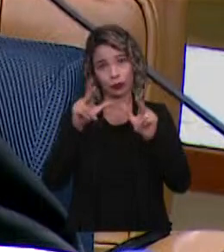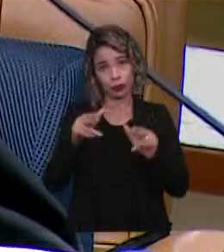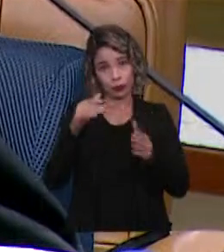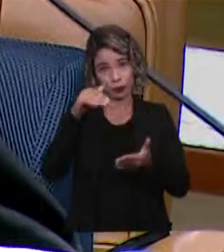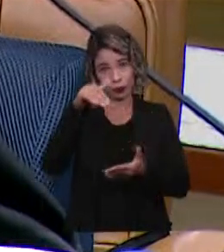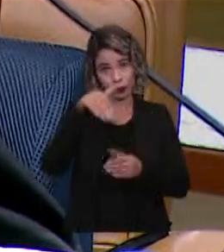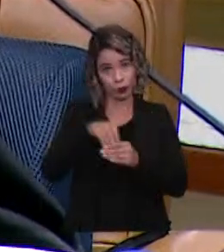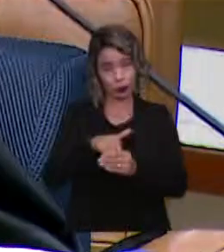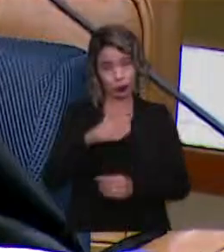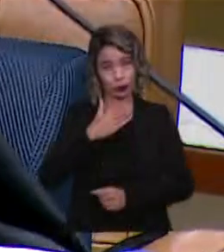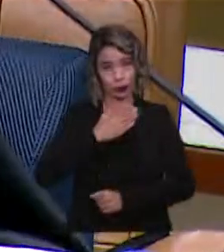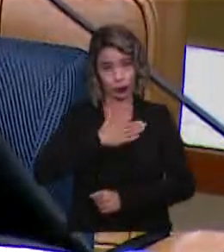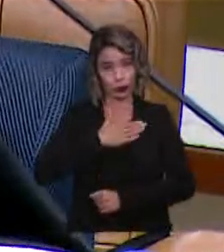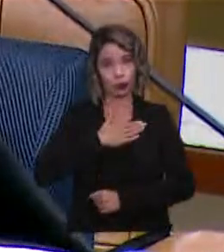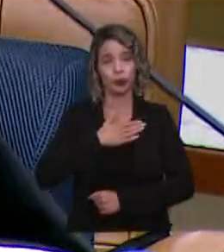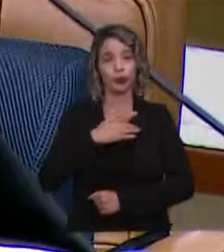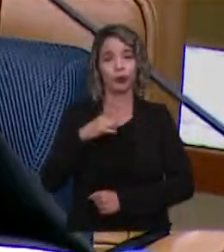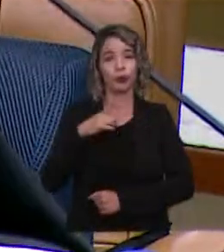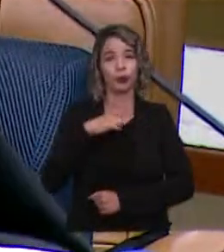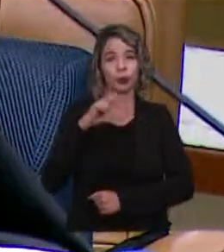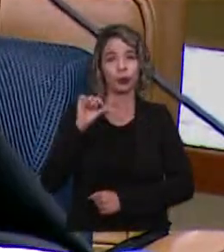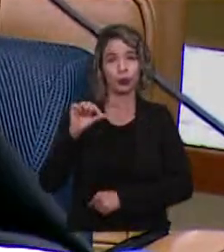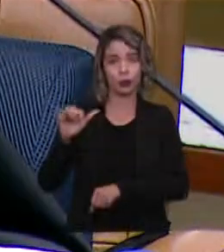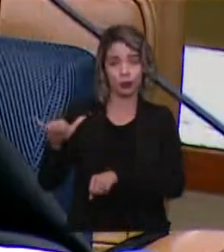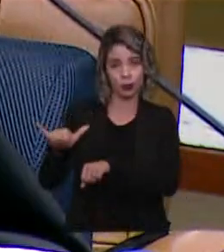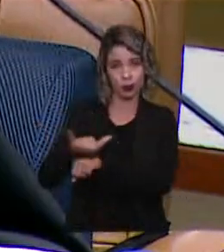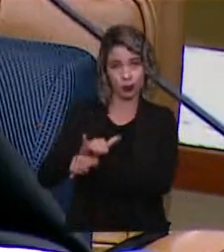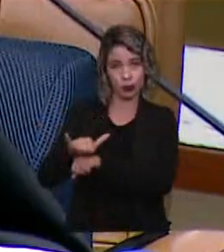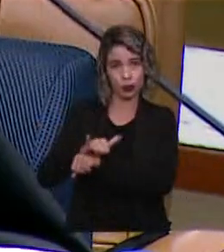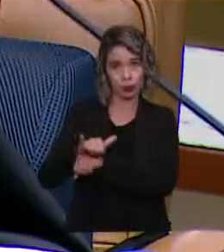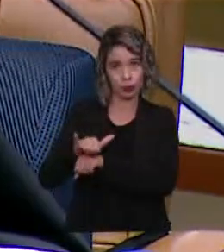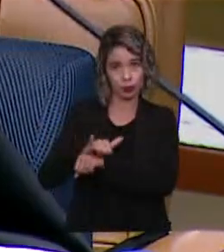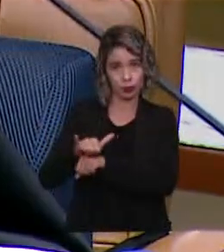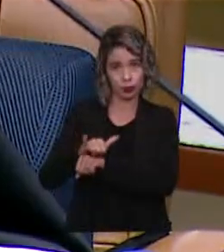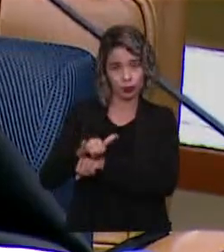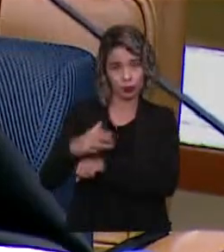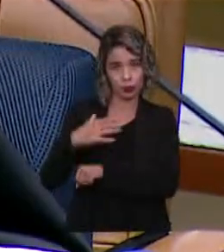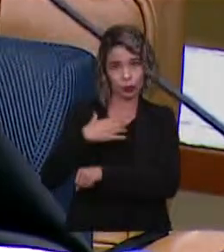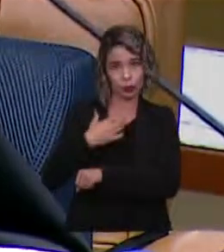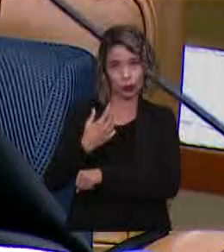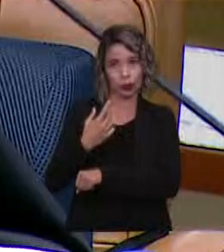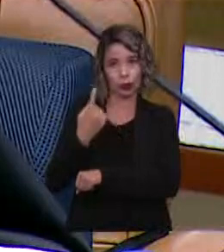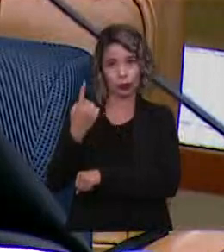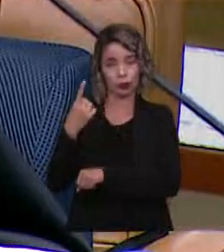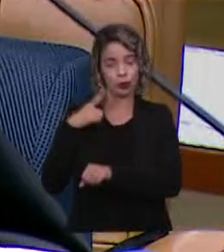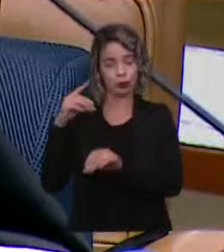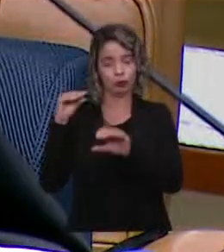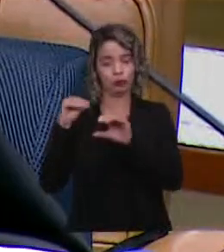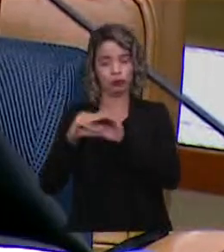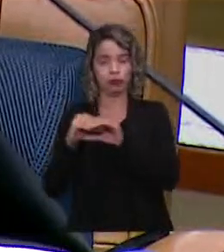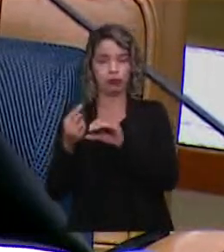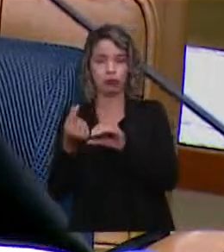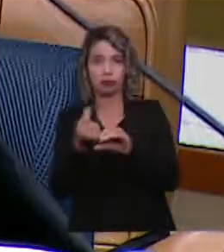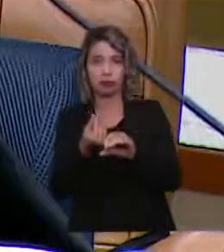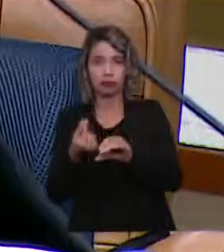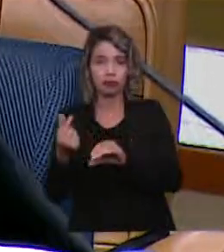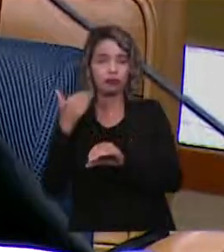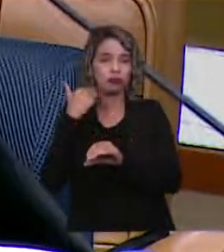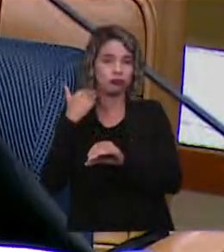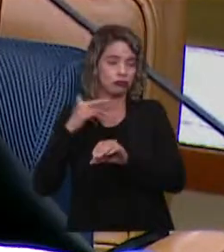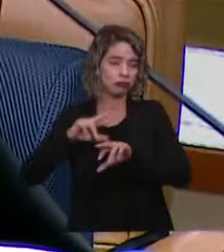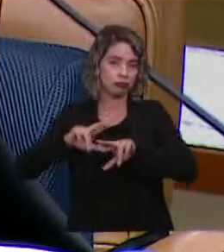meu voto, que há lavagem de uma forma, depósitos em espécie em conta